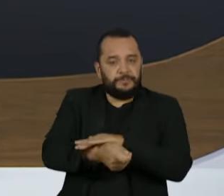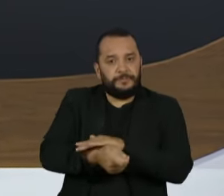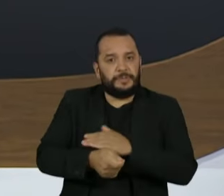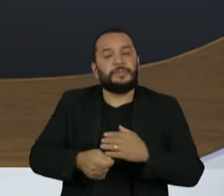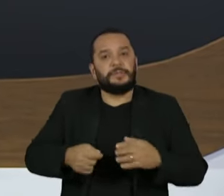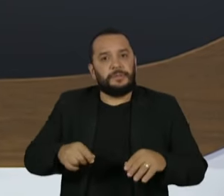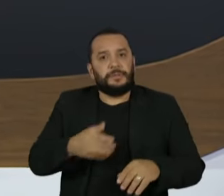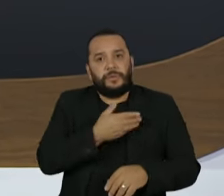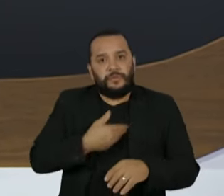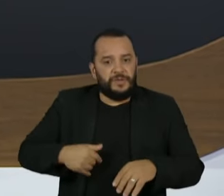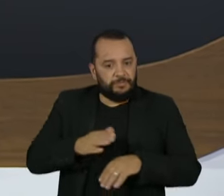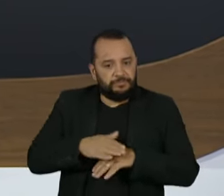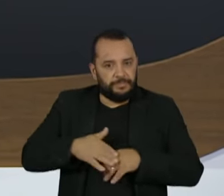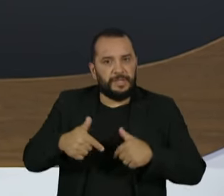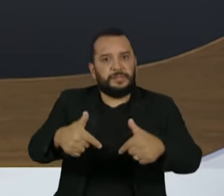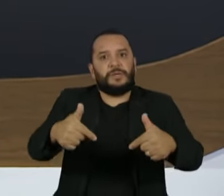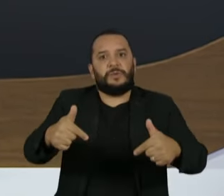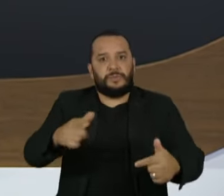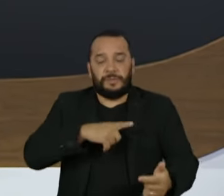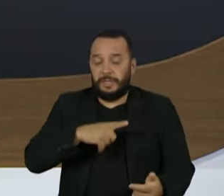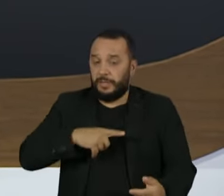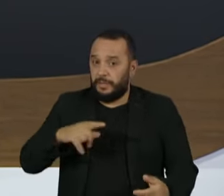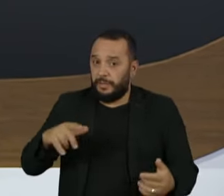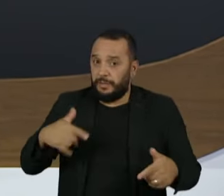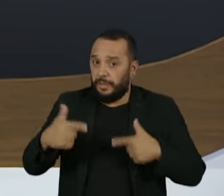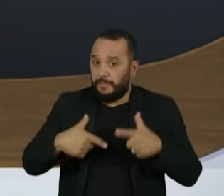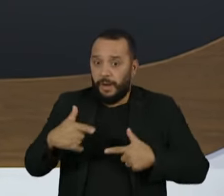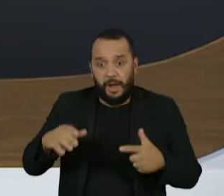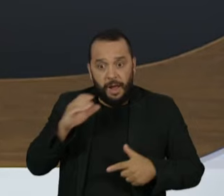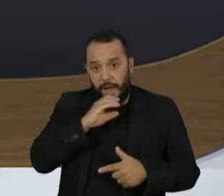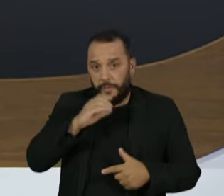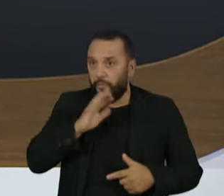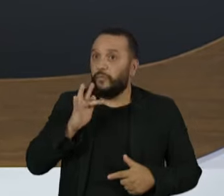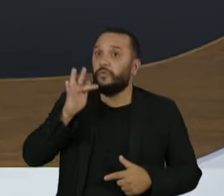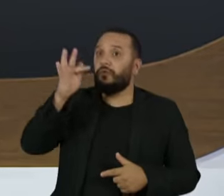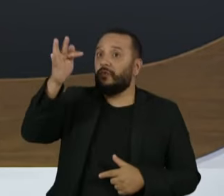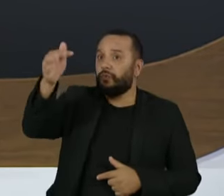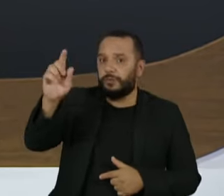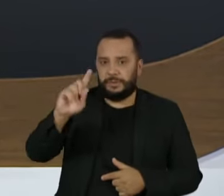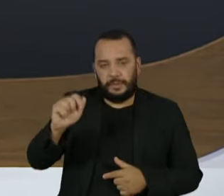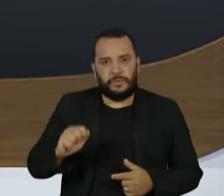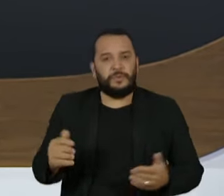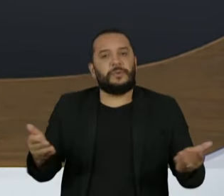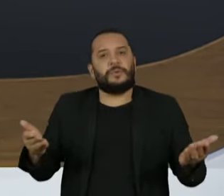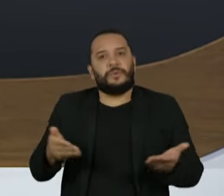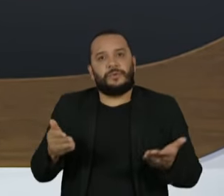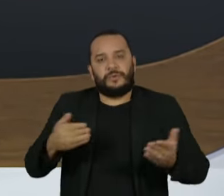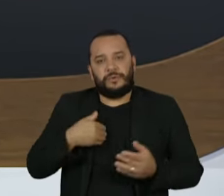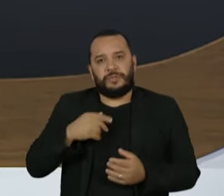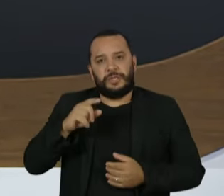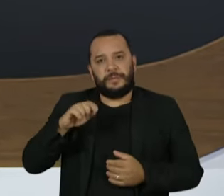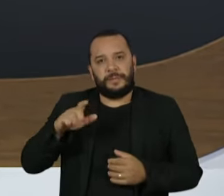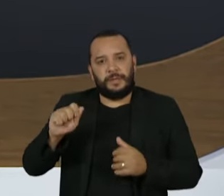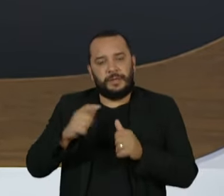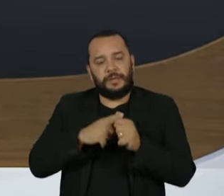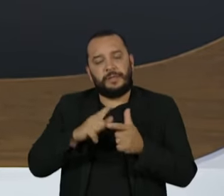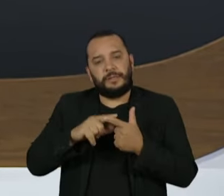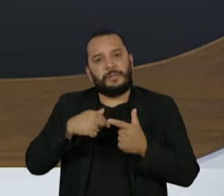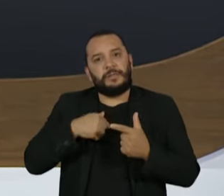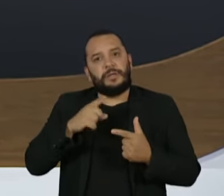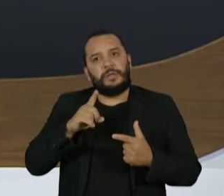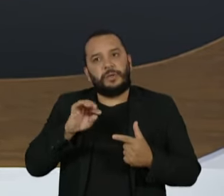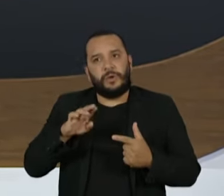e políticas públicas e é trabalho para hoje não por um futuro remoto hoje em memória a Leni Andrade Doris Monteiro